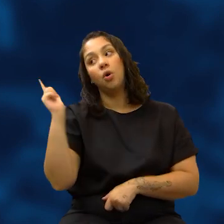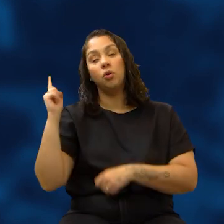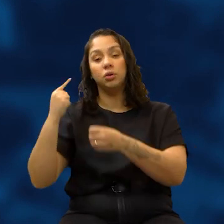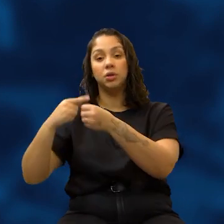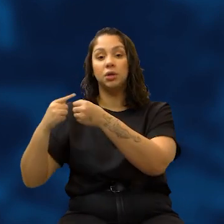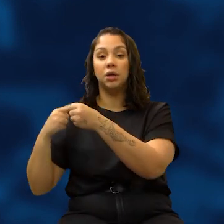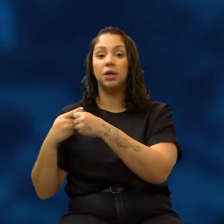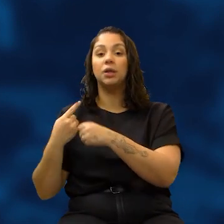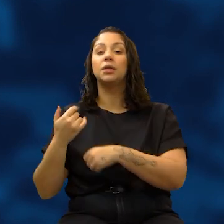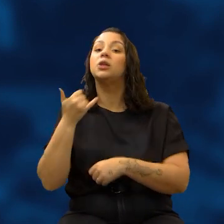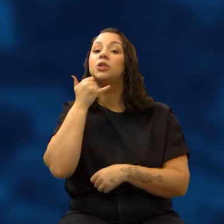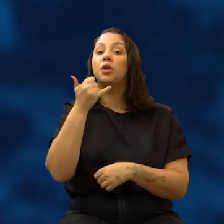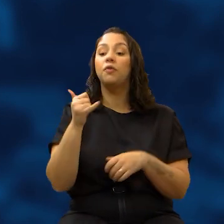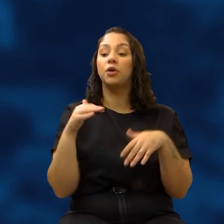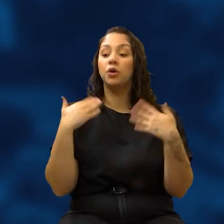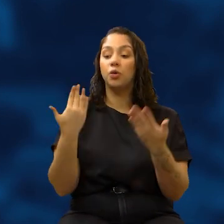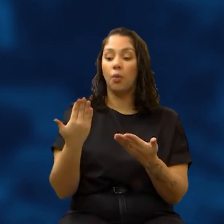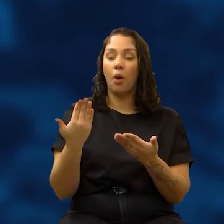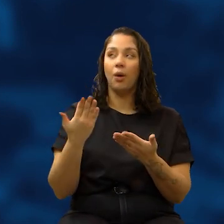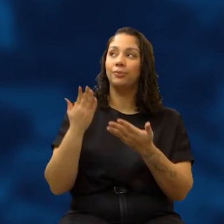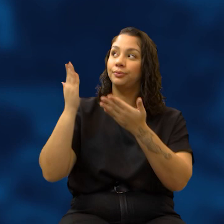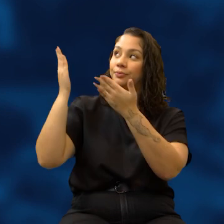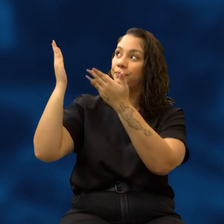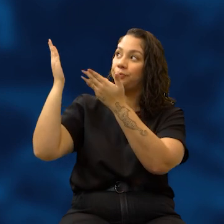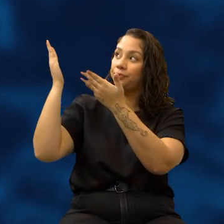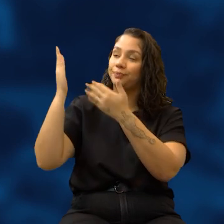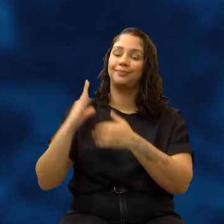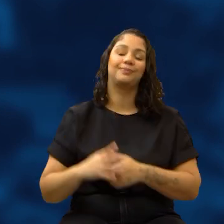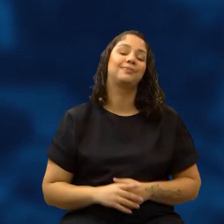a partir de outra cidade, o telefone é o